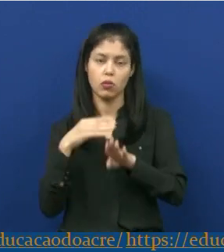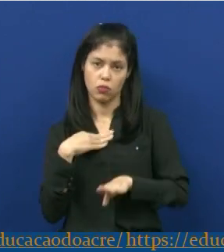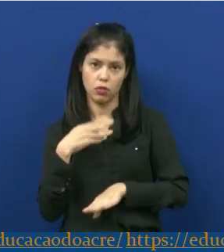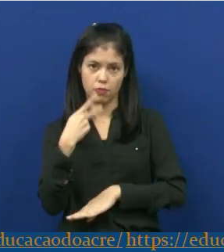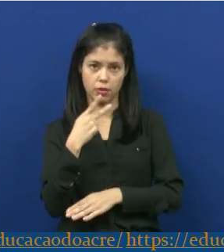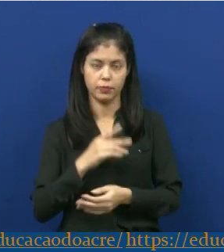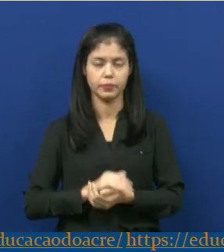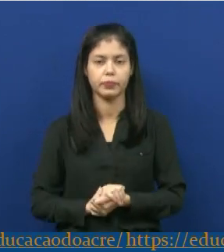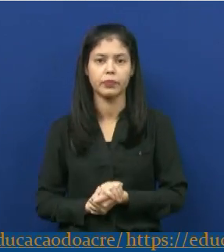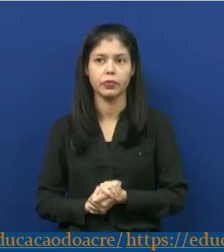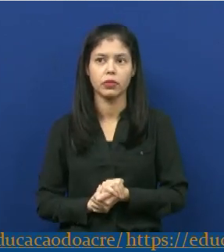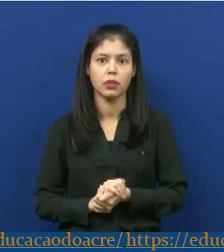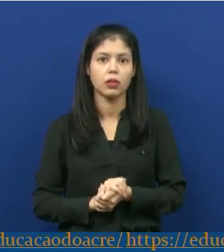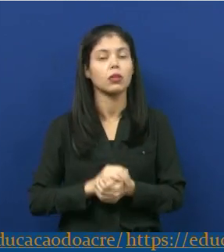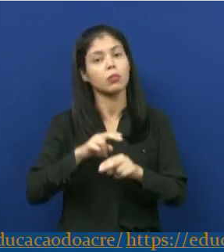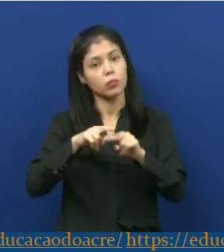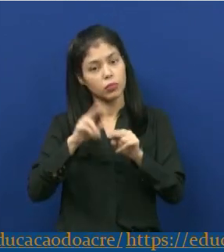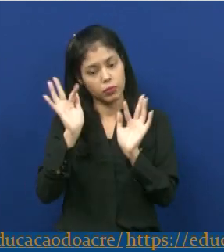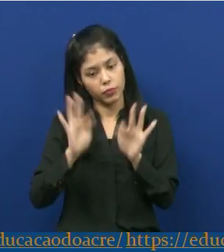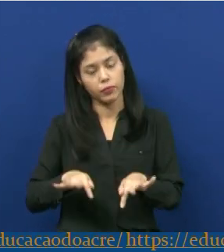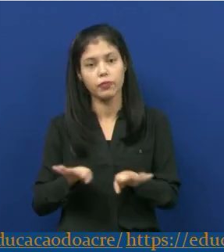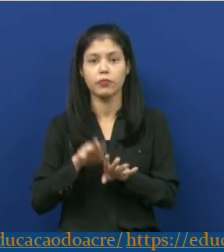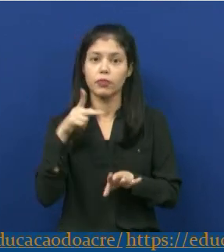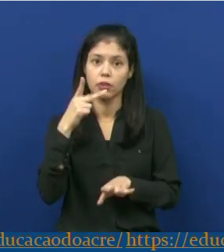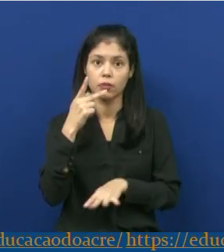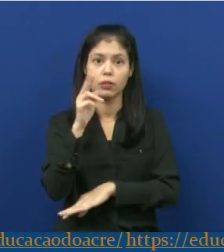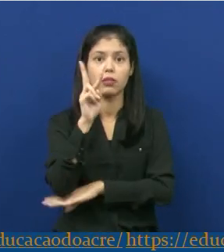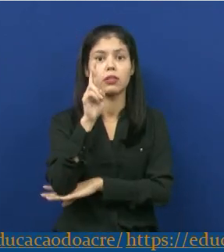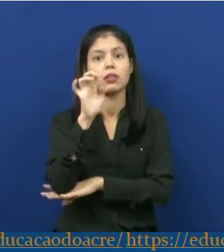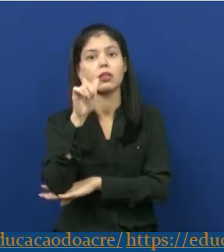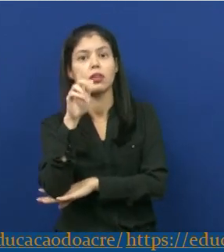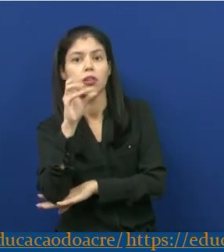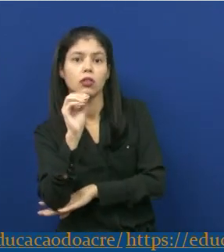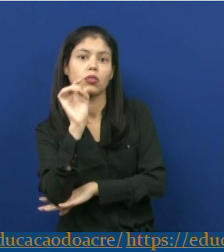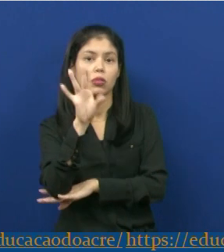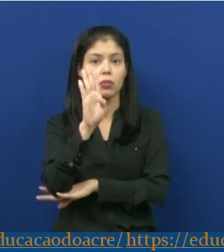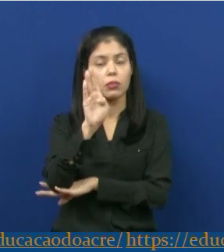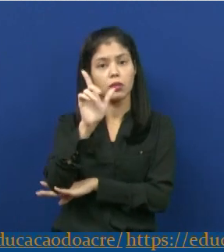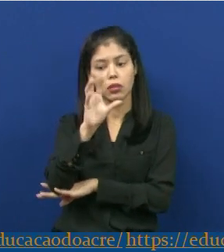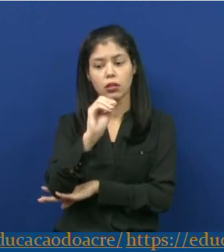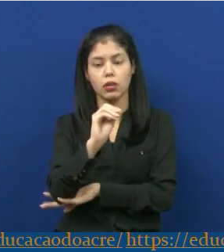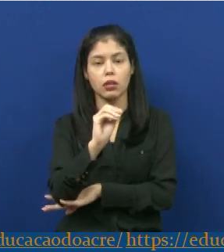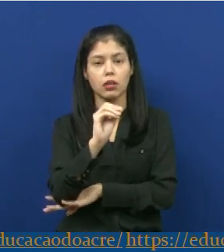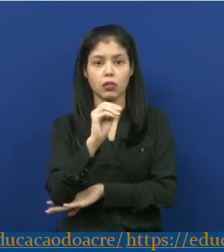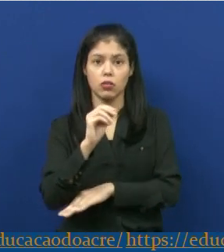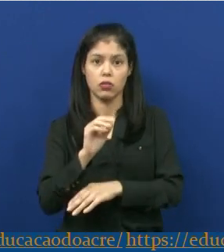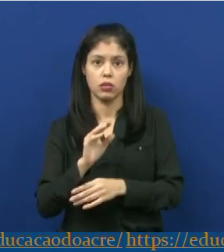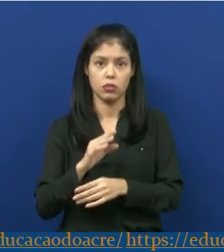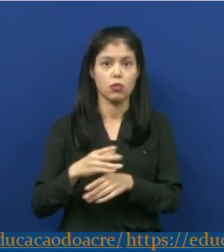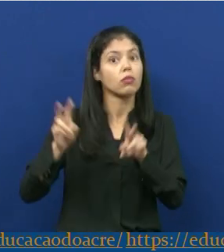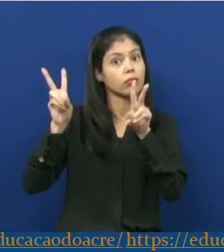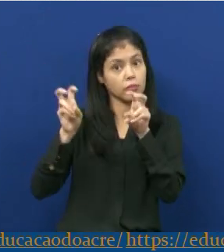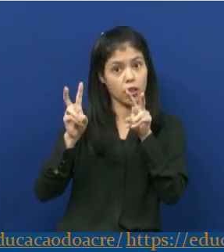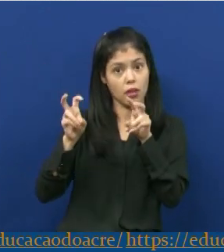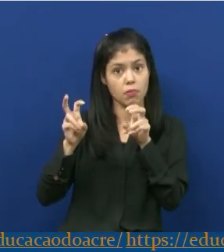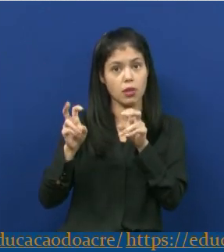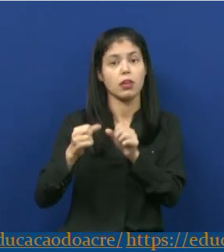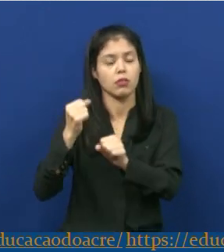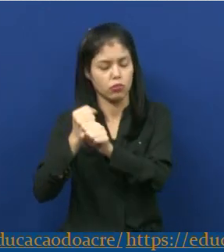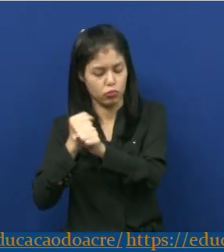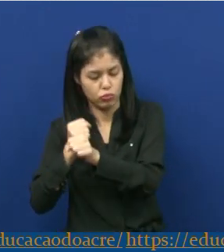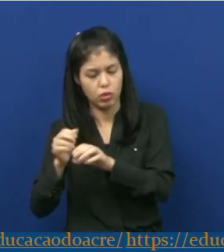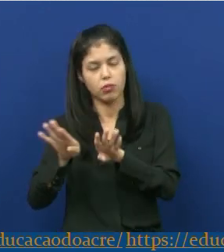afirmação. Por fim, vimos também a perspectiva de Hegel, que o belo só existe enquanto um conceito